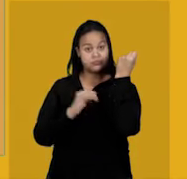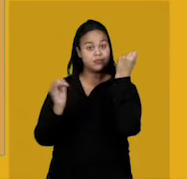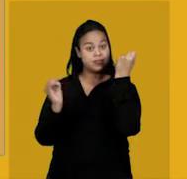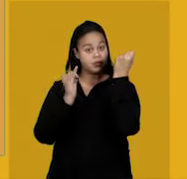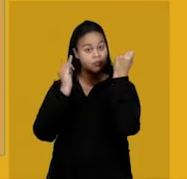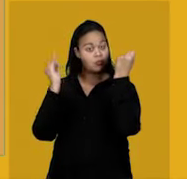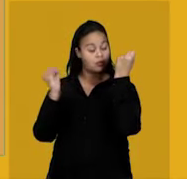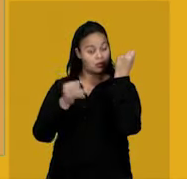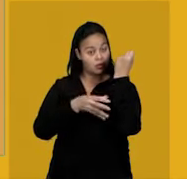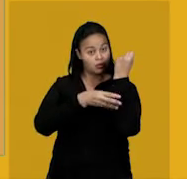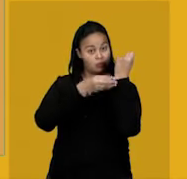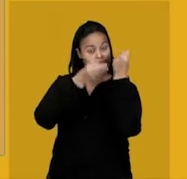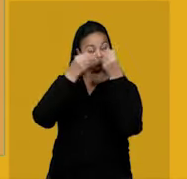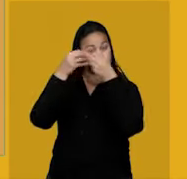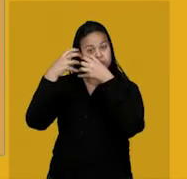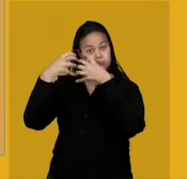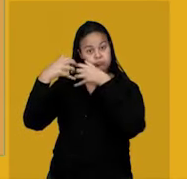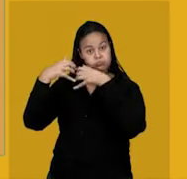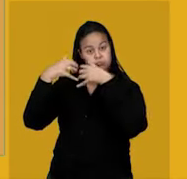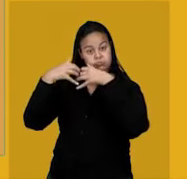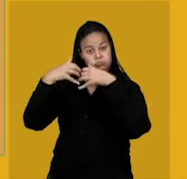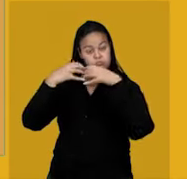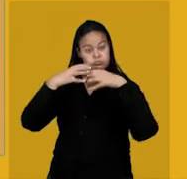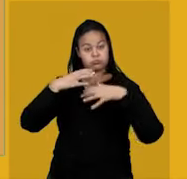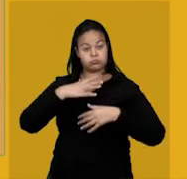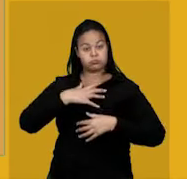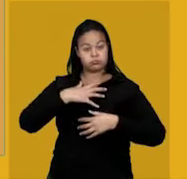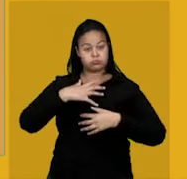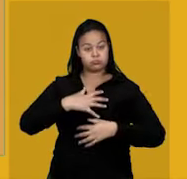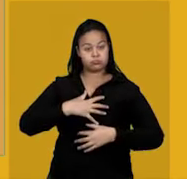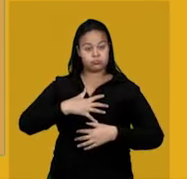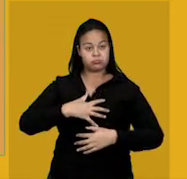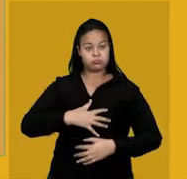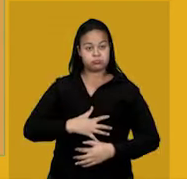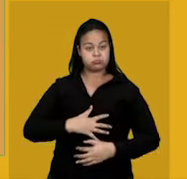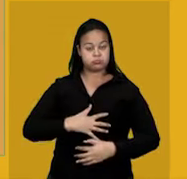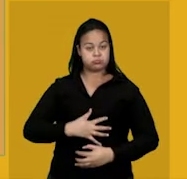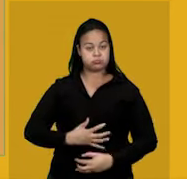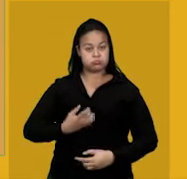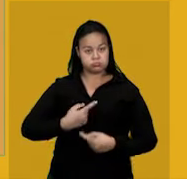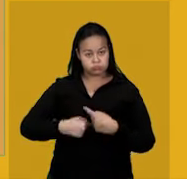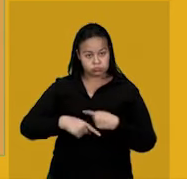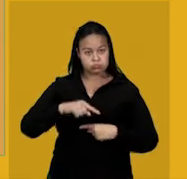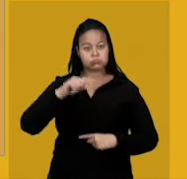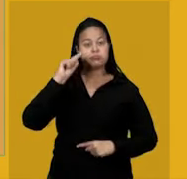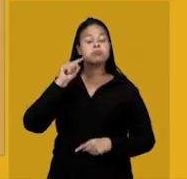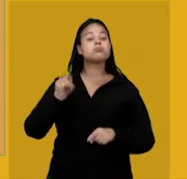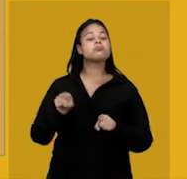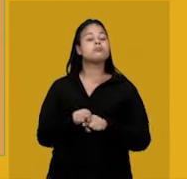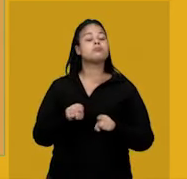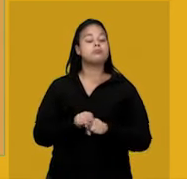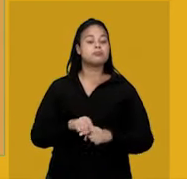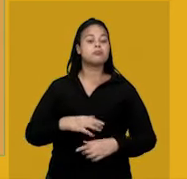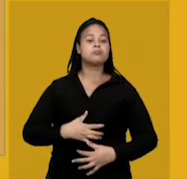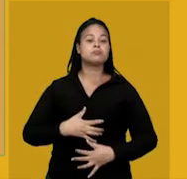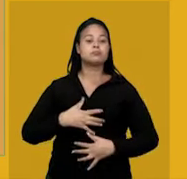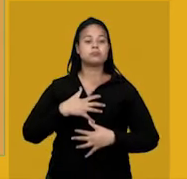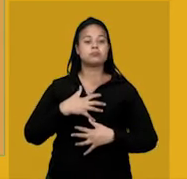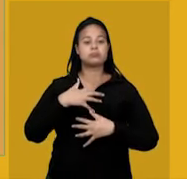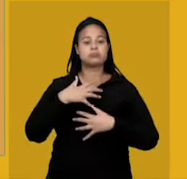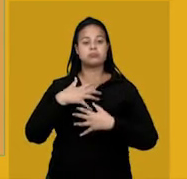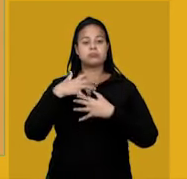encéfalo para as diversas partes do corpo e também na direção contrária. Ela leva do corpo em direção